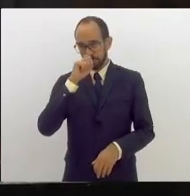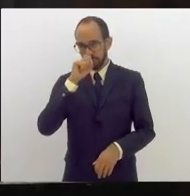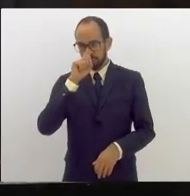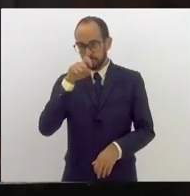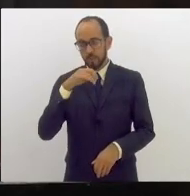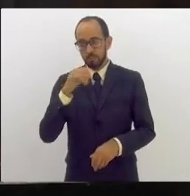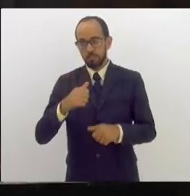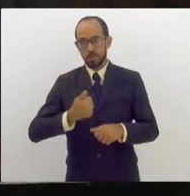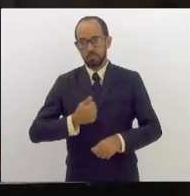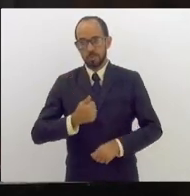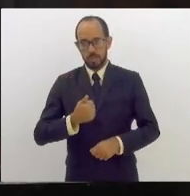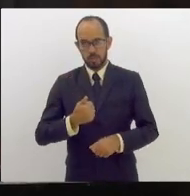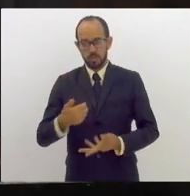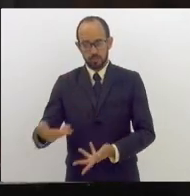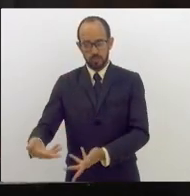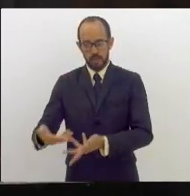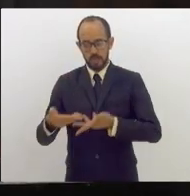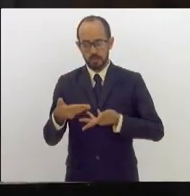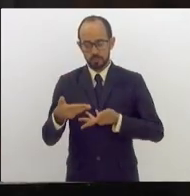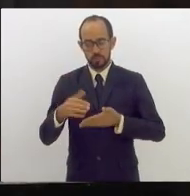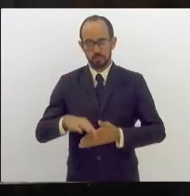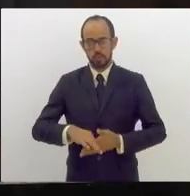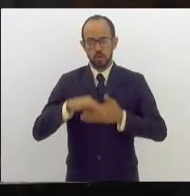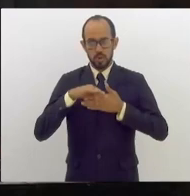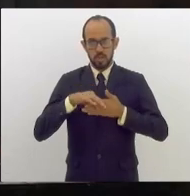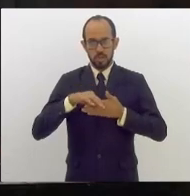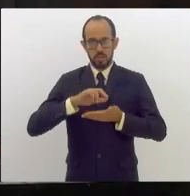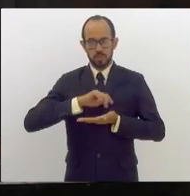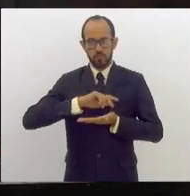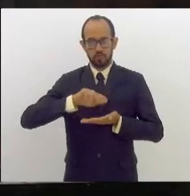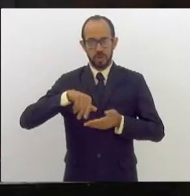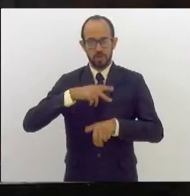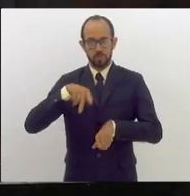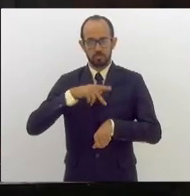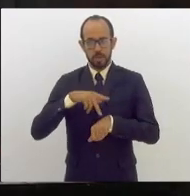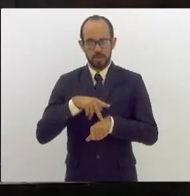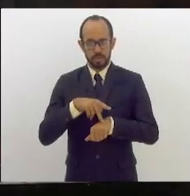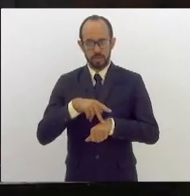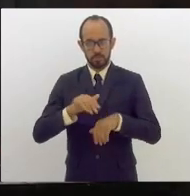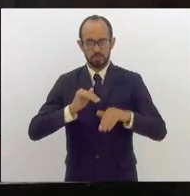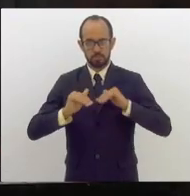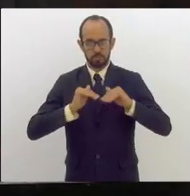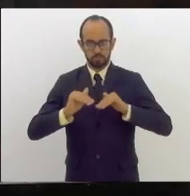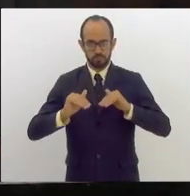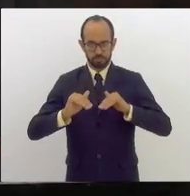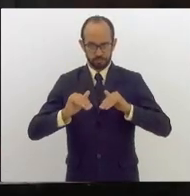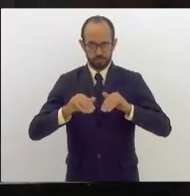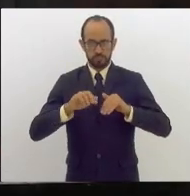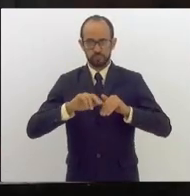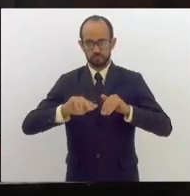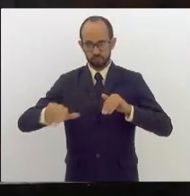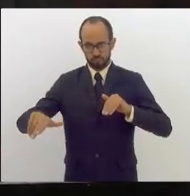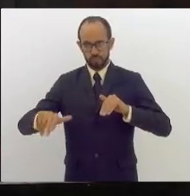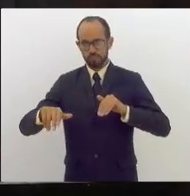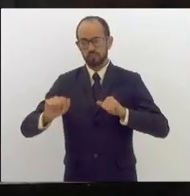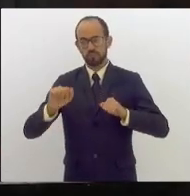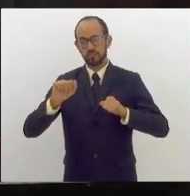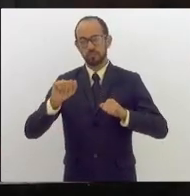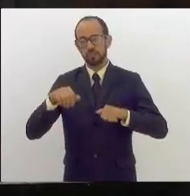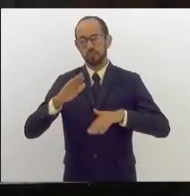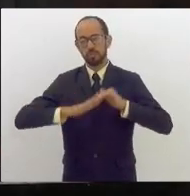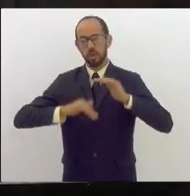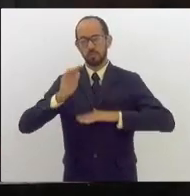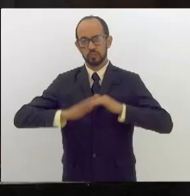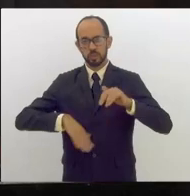como ele foi recebido por líderes internacionais por movimentos sociais e internacionalistas para especialistas do setor e